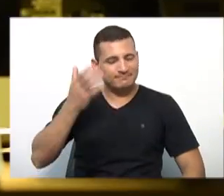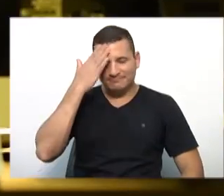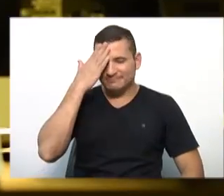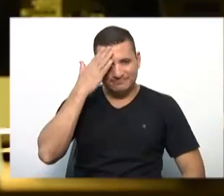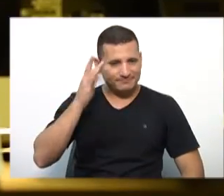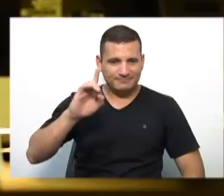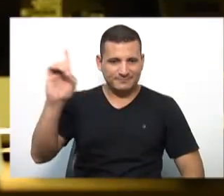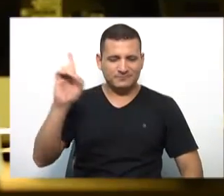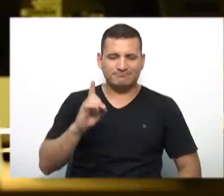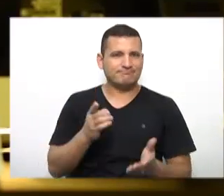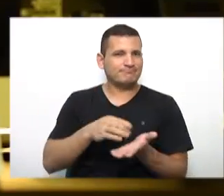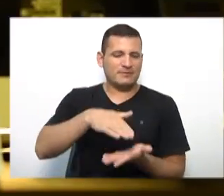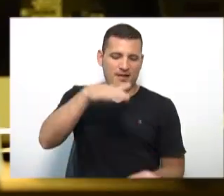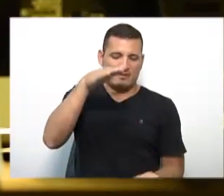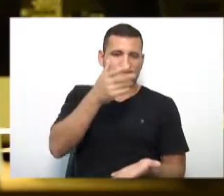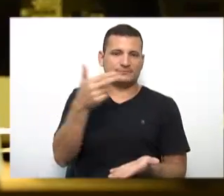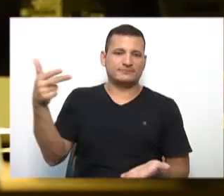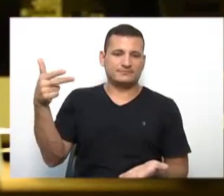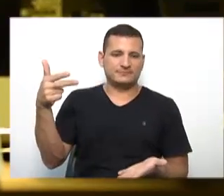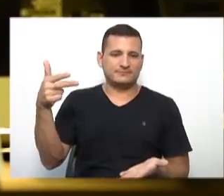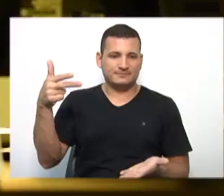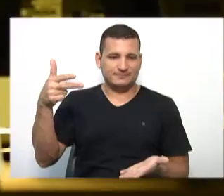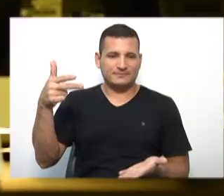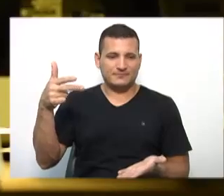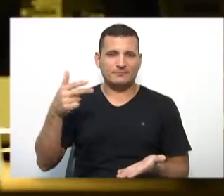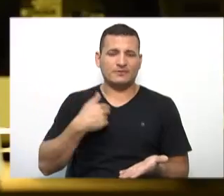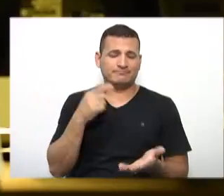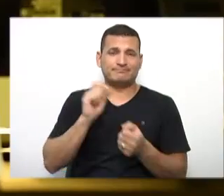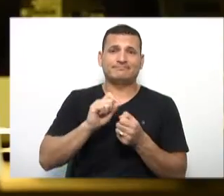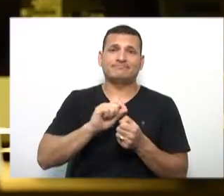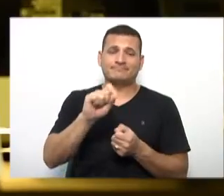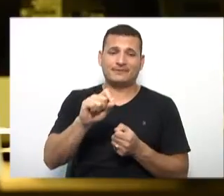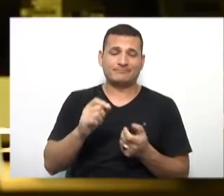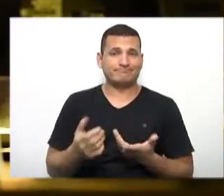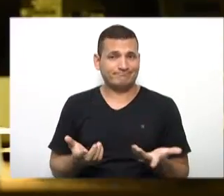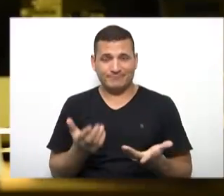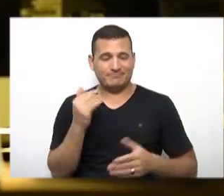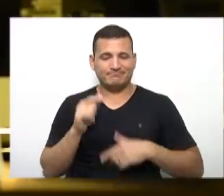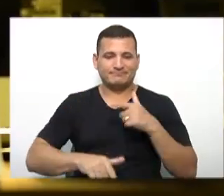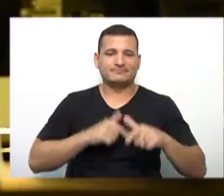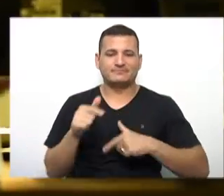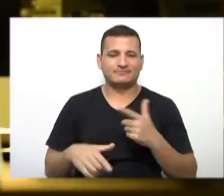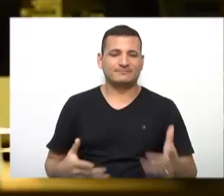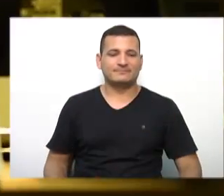É muita coisa. Mas fazer o quê, né? Vamos lá.